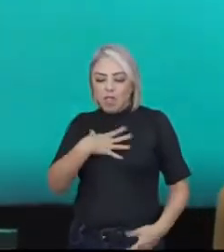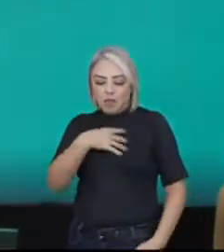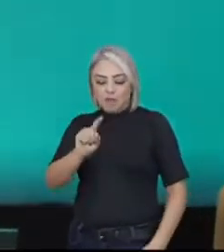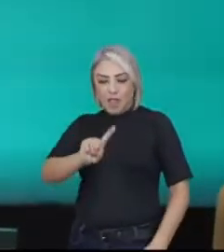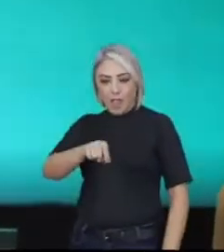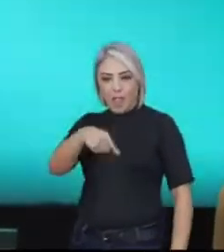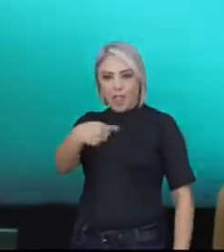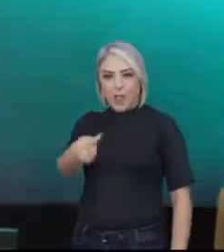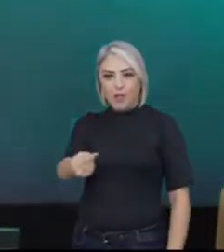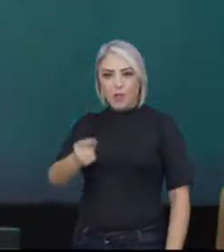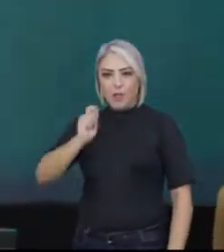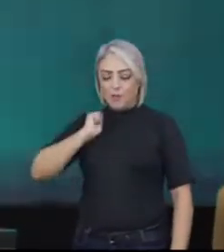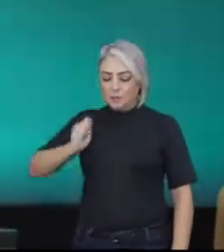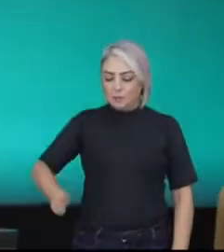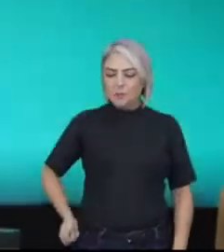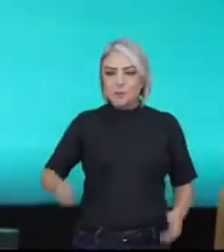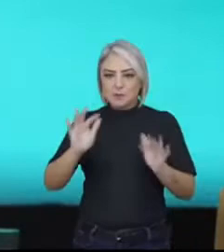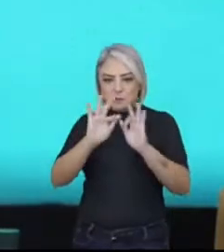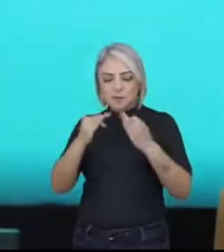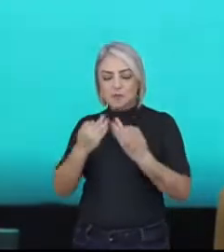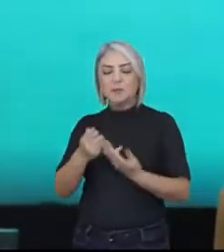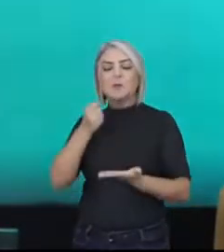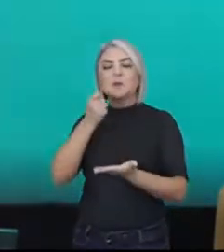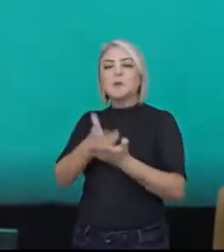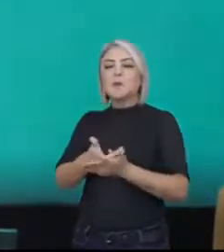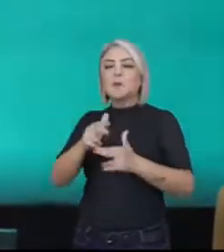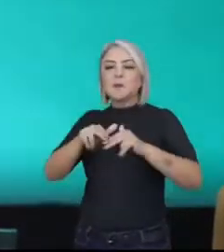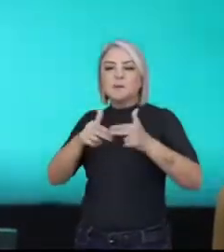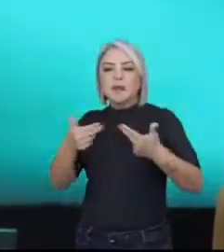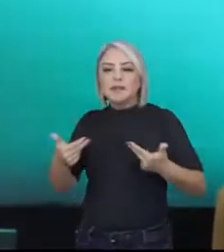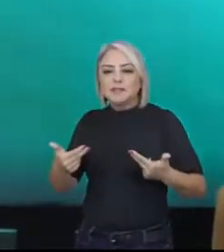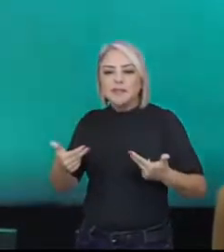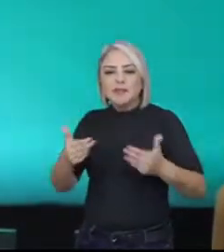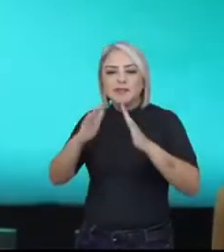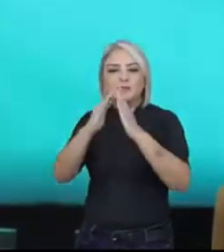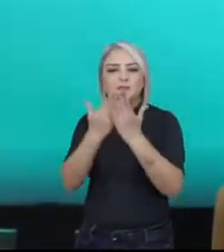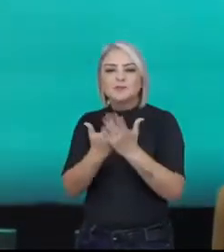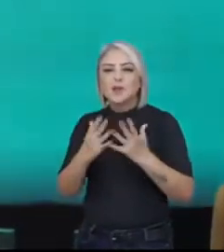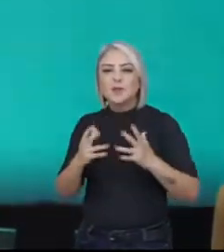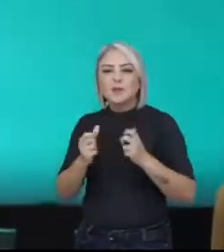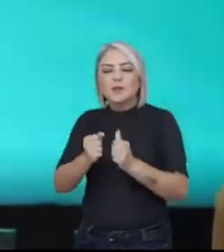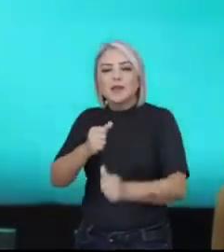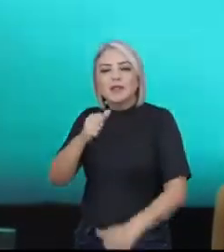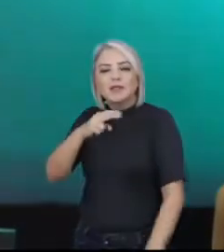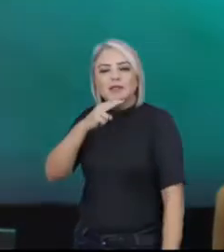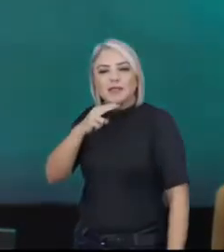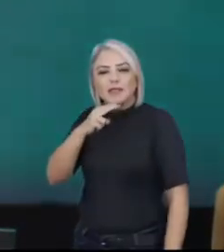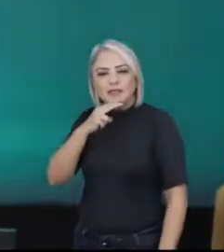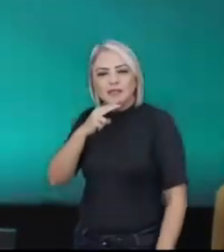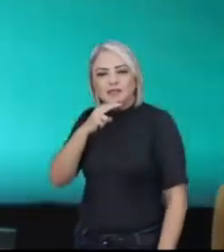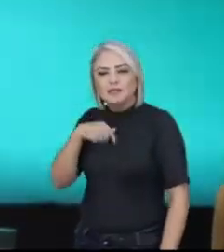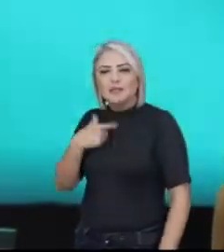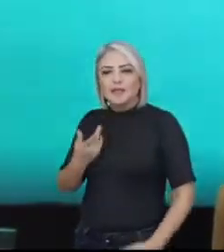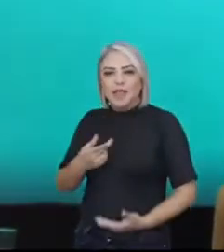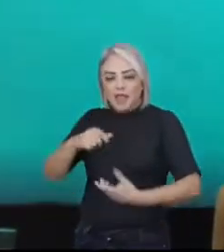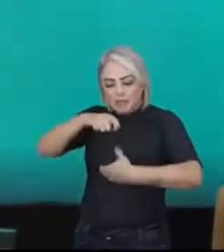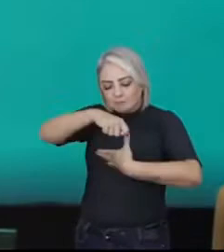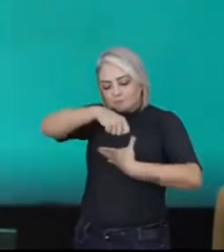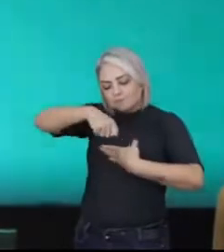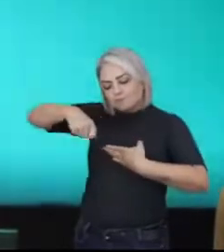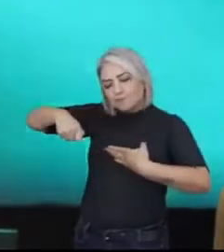Família, pôde comprar material escolar completo para a neta, até mesmo estojo com lápis de todas as